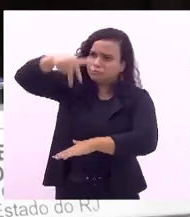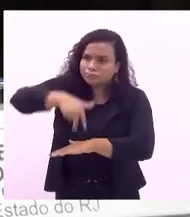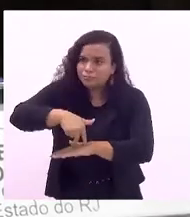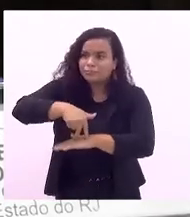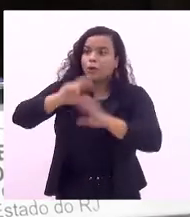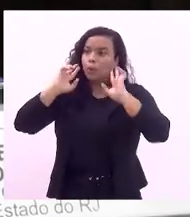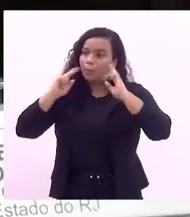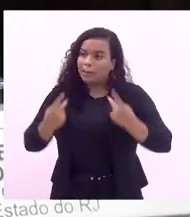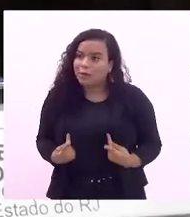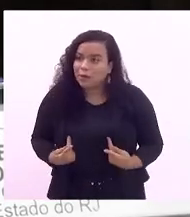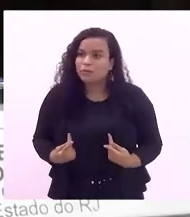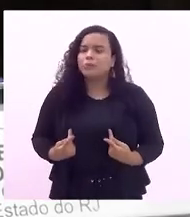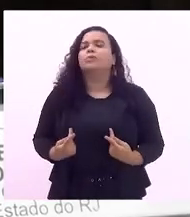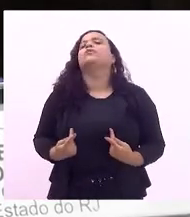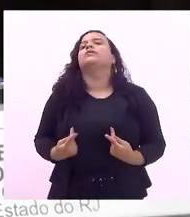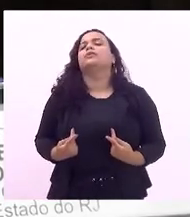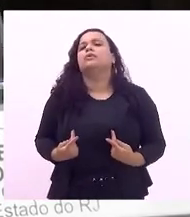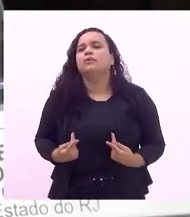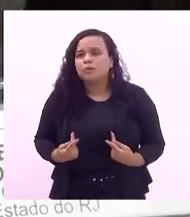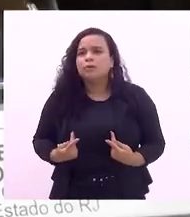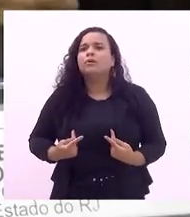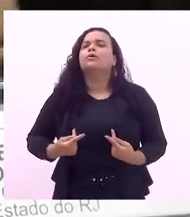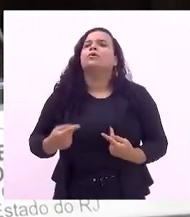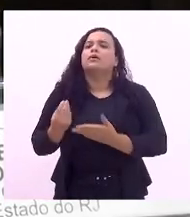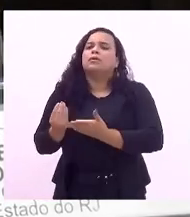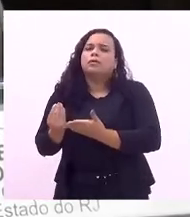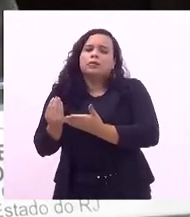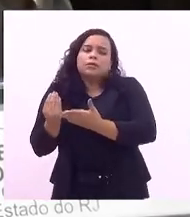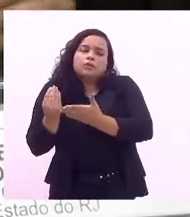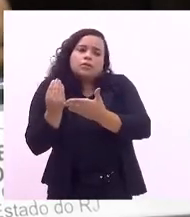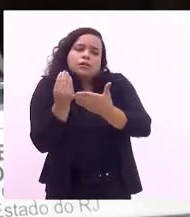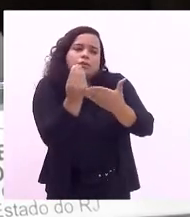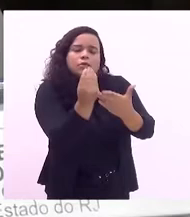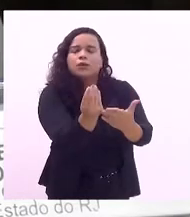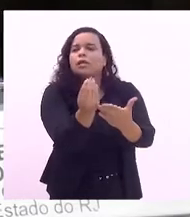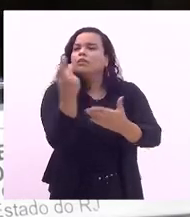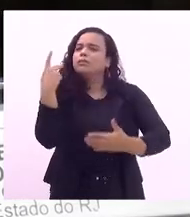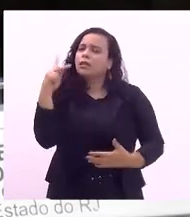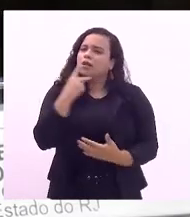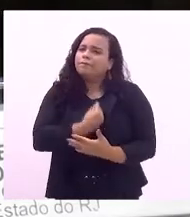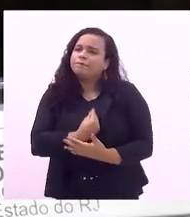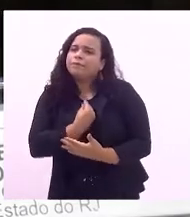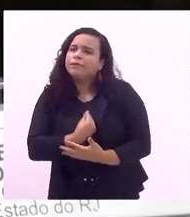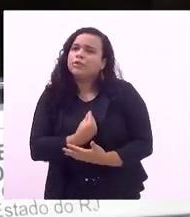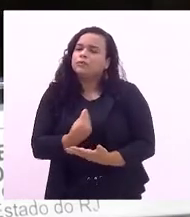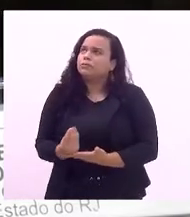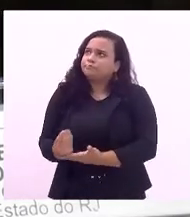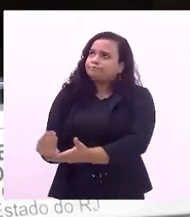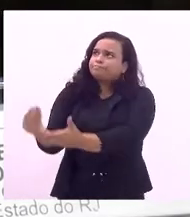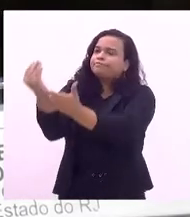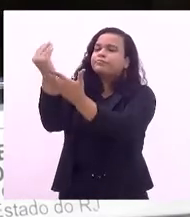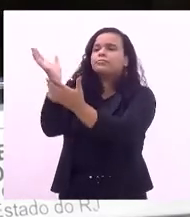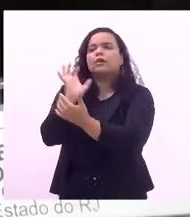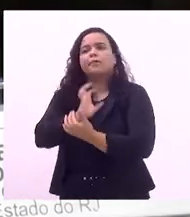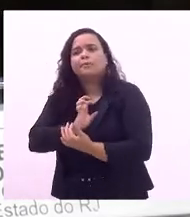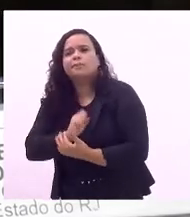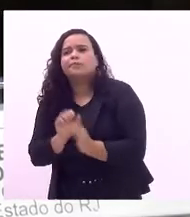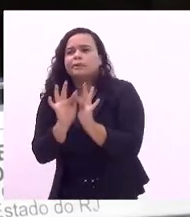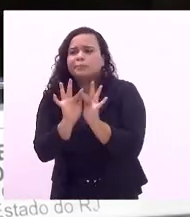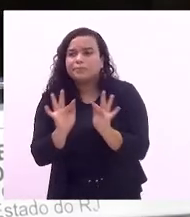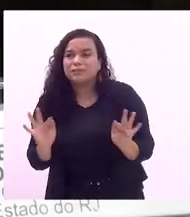como nós encarnou entregou a sua vida em amor em serviço em humildade